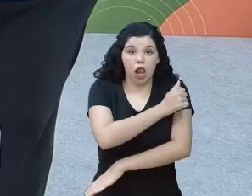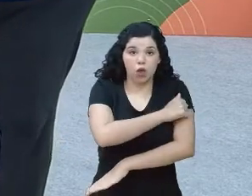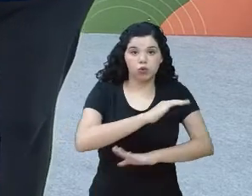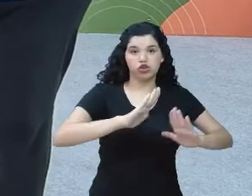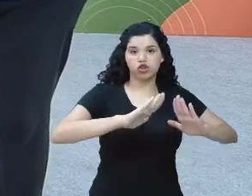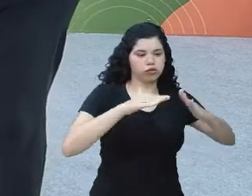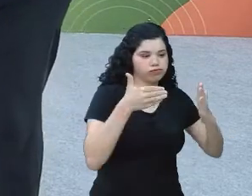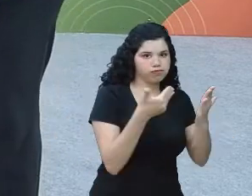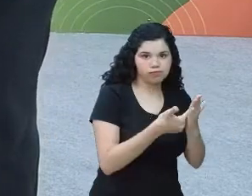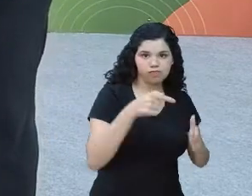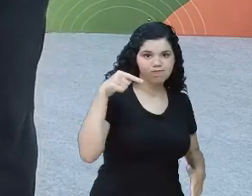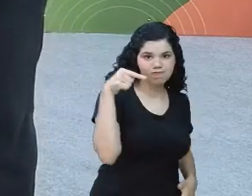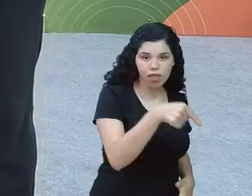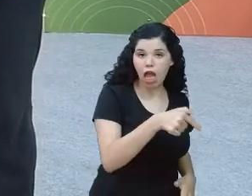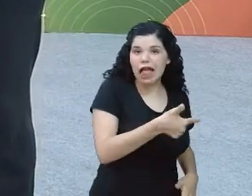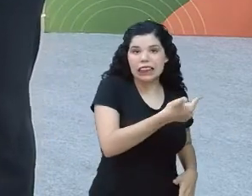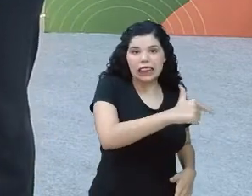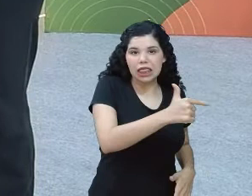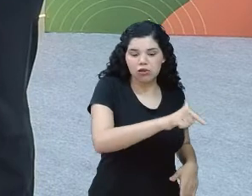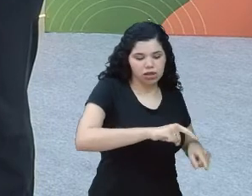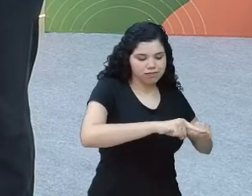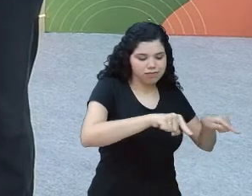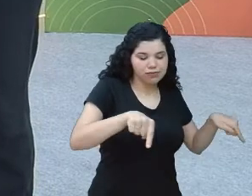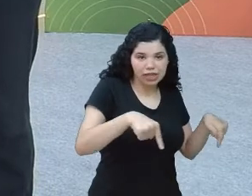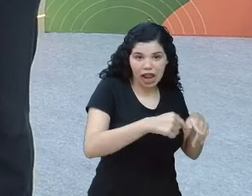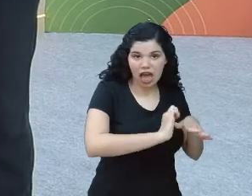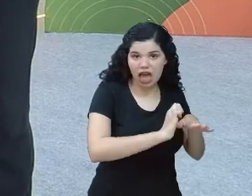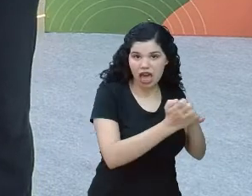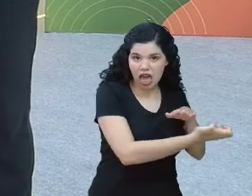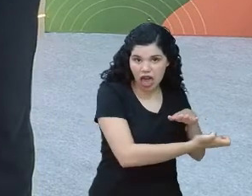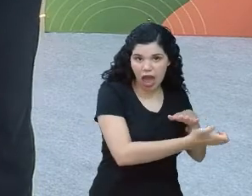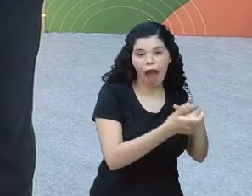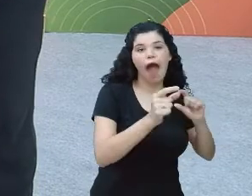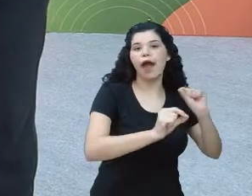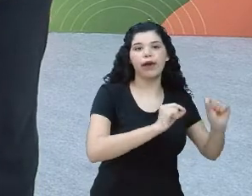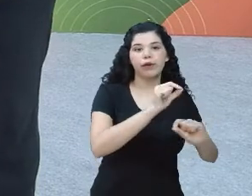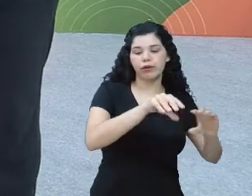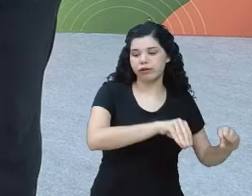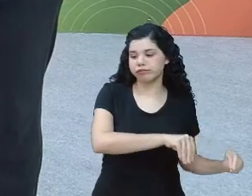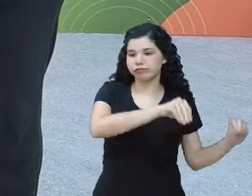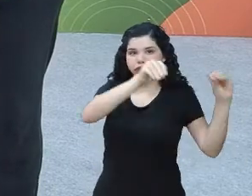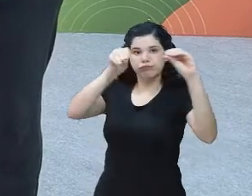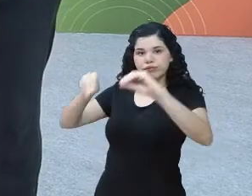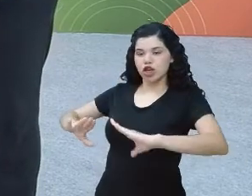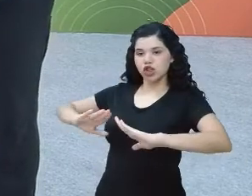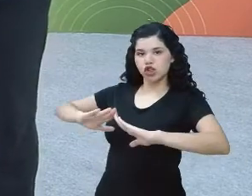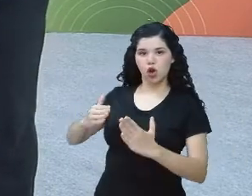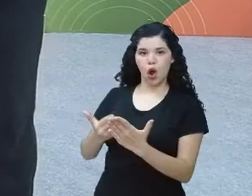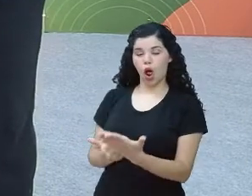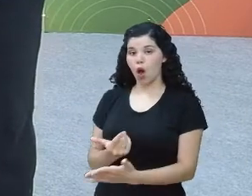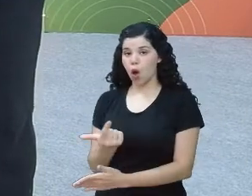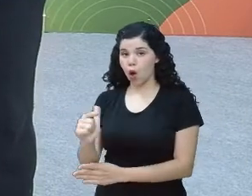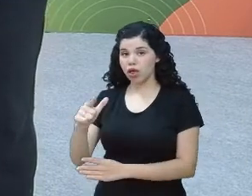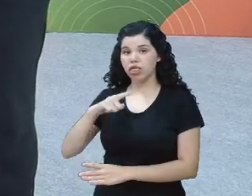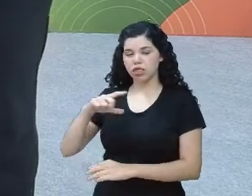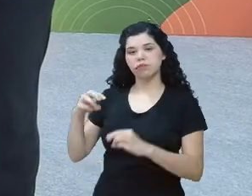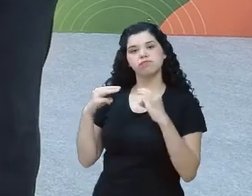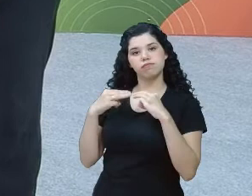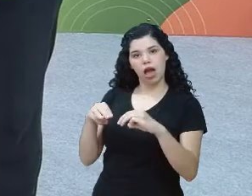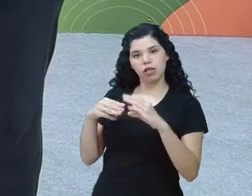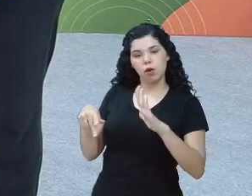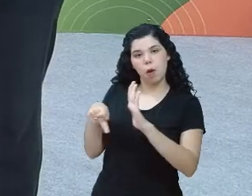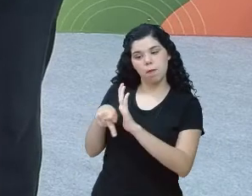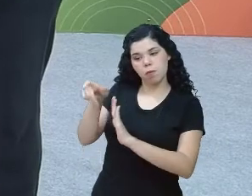A, mas lá não tem essa sala de recursos e ele vai para uma escola B, ele vai ter essa matrícula na escola